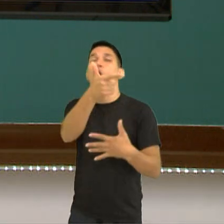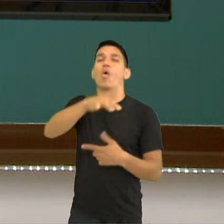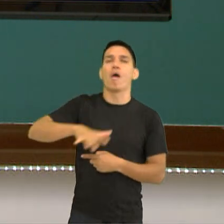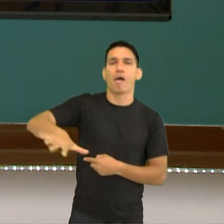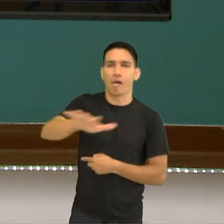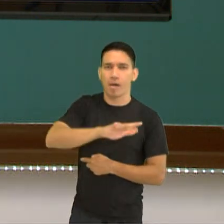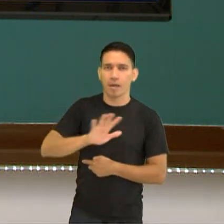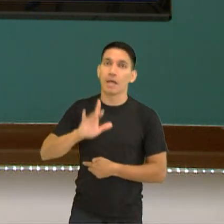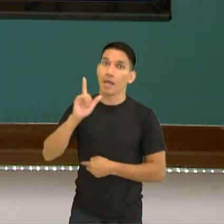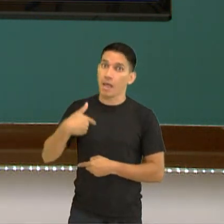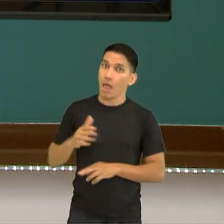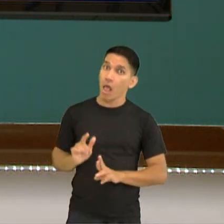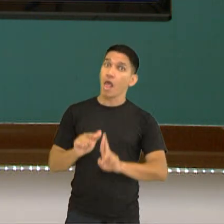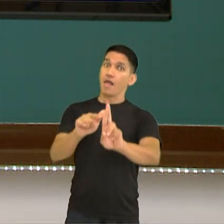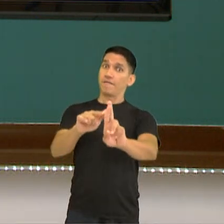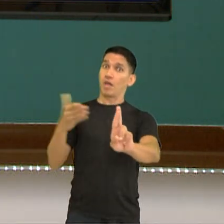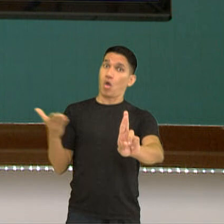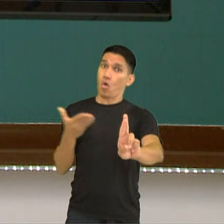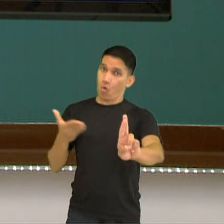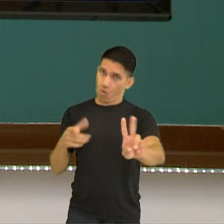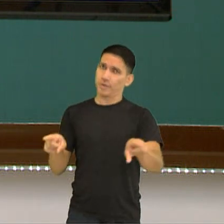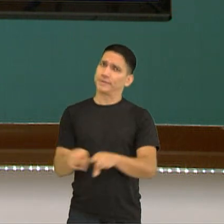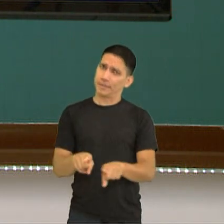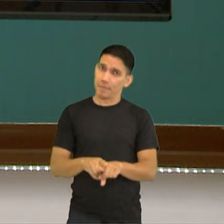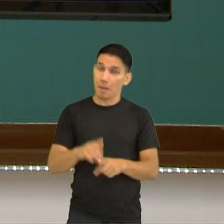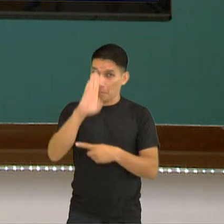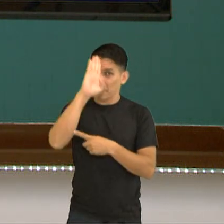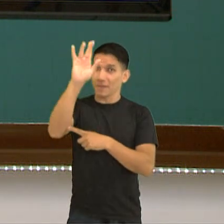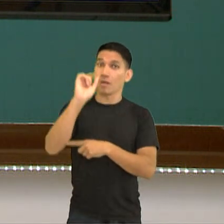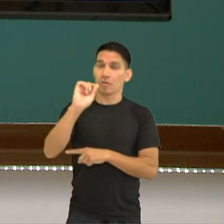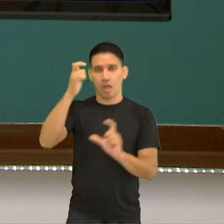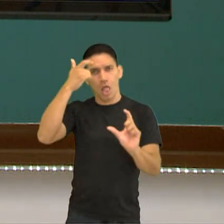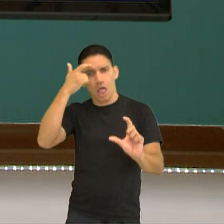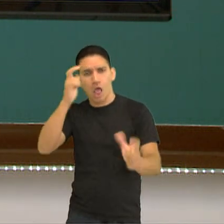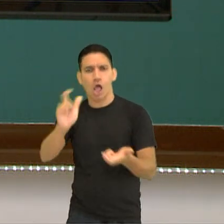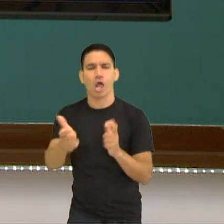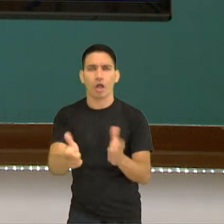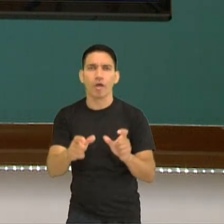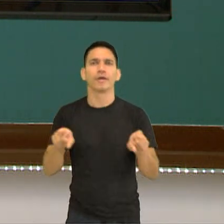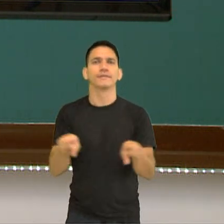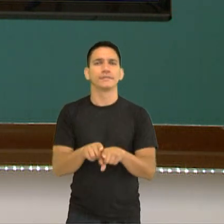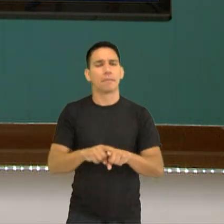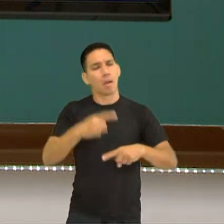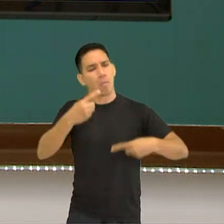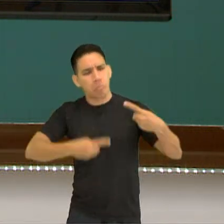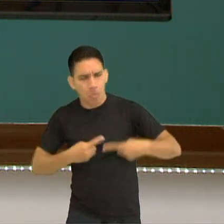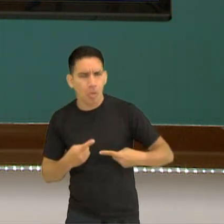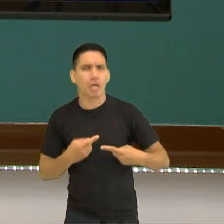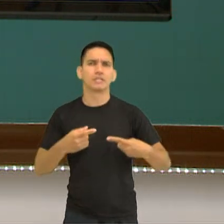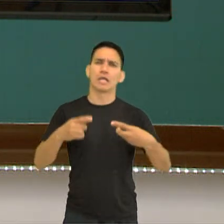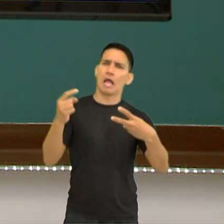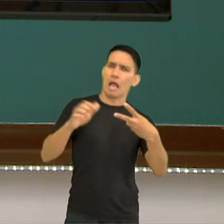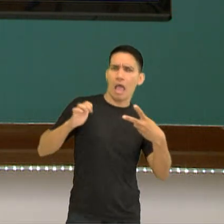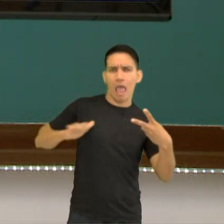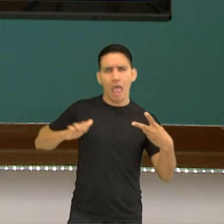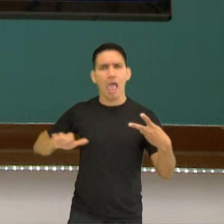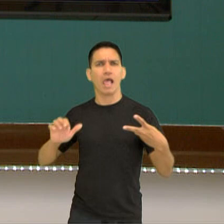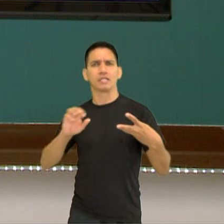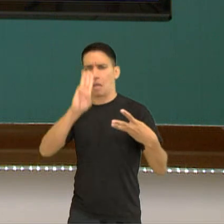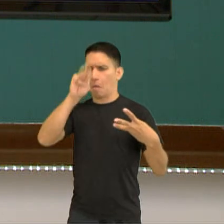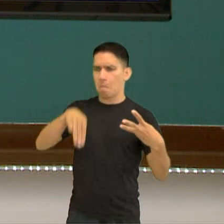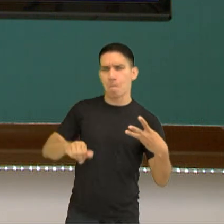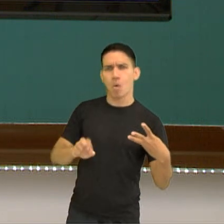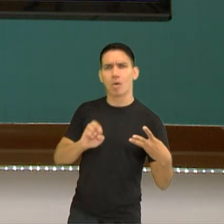os dias de hoje, principalmente em lógica, tá? Política, ética, moral, então são temas aí que